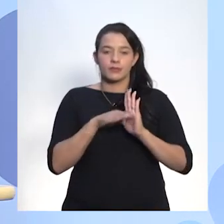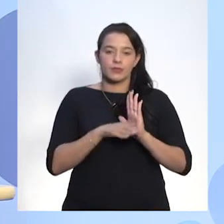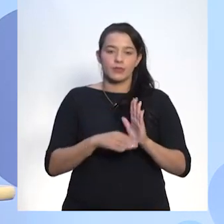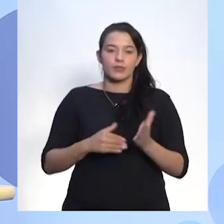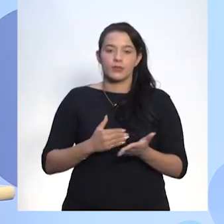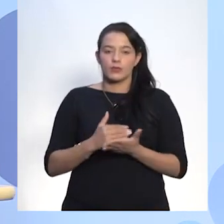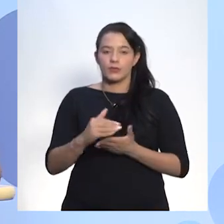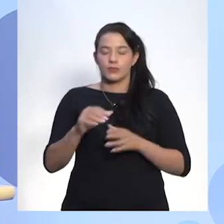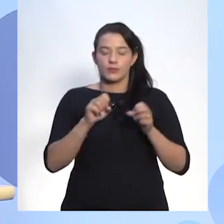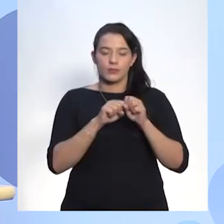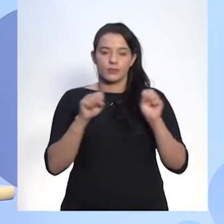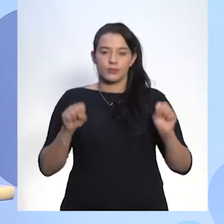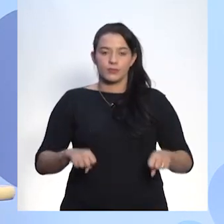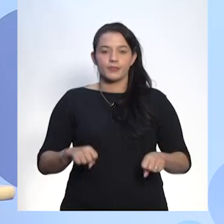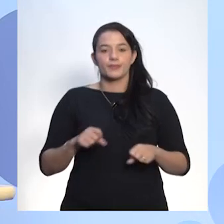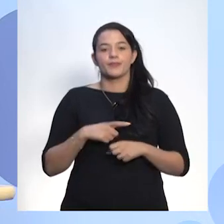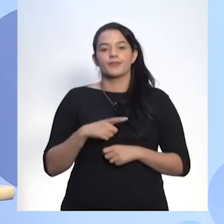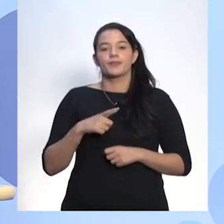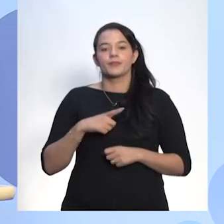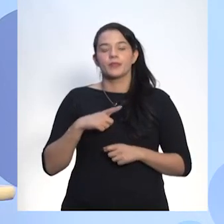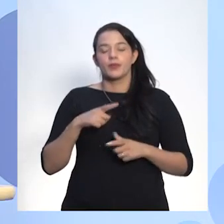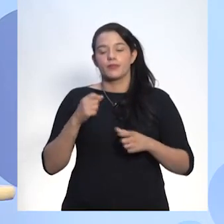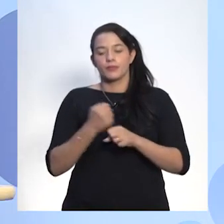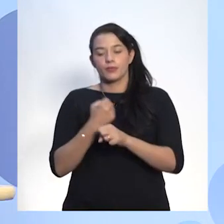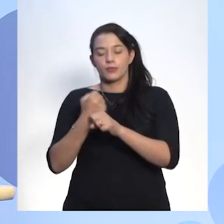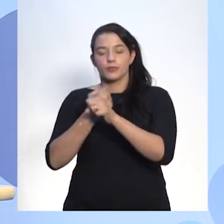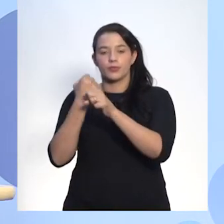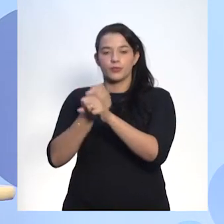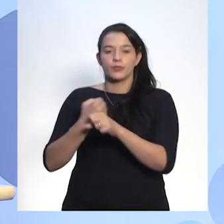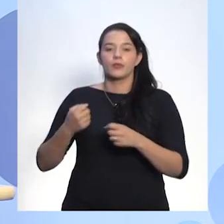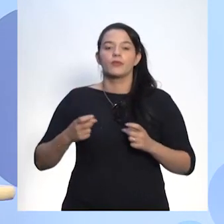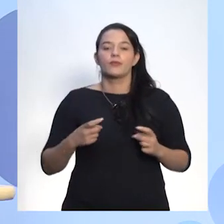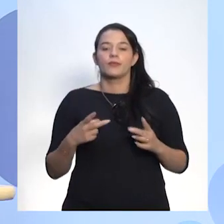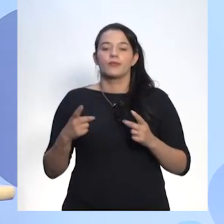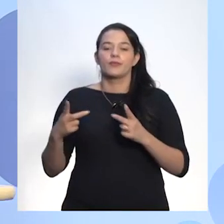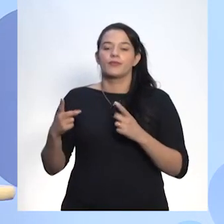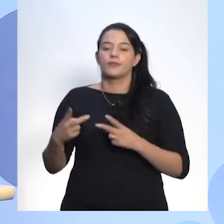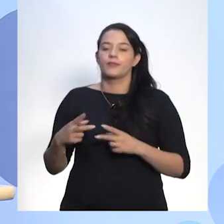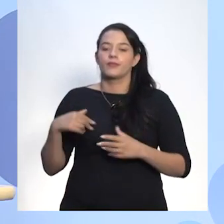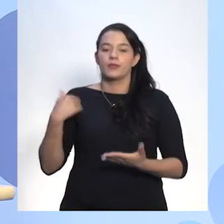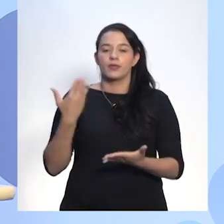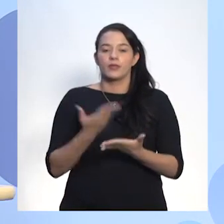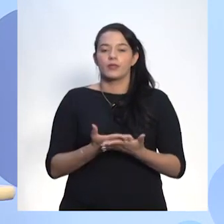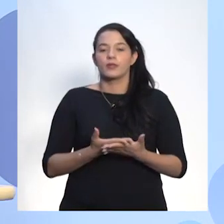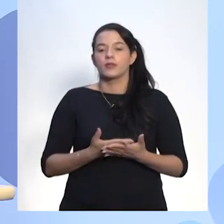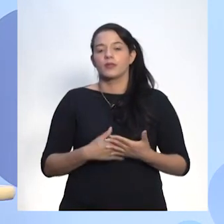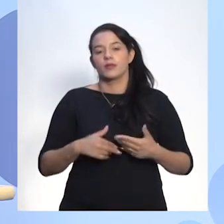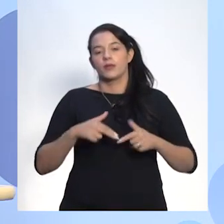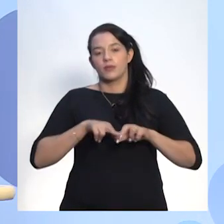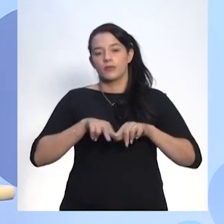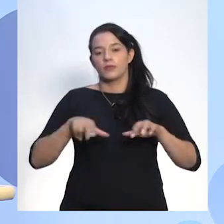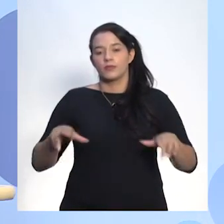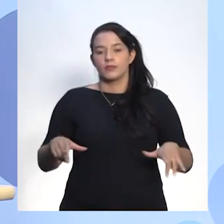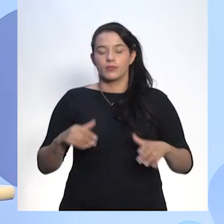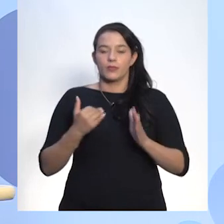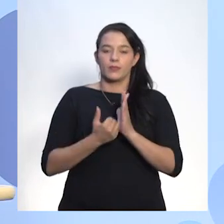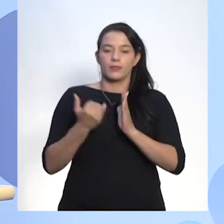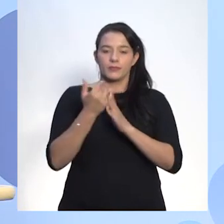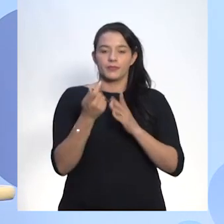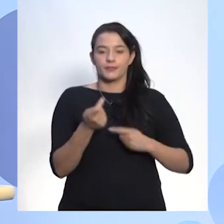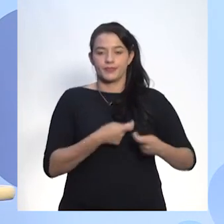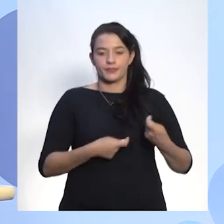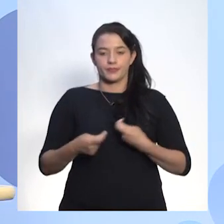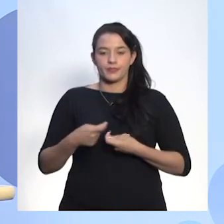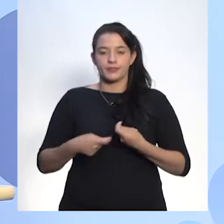do sistema, na associação de mão de obra e venda de produção, até a venda dos commodities para mais lucro.